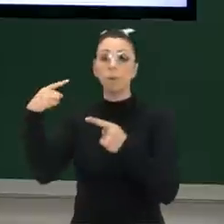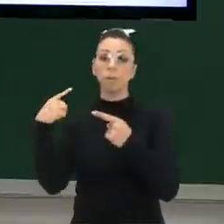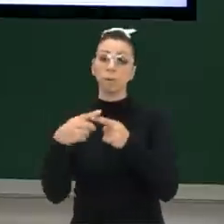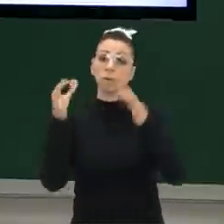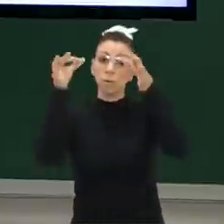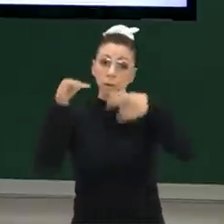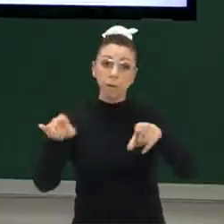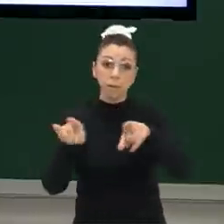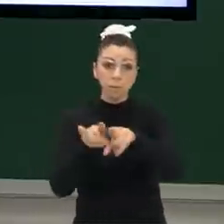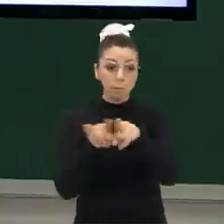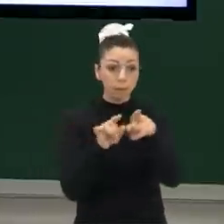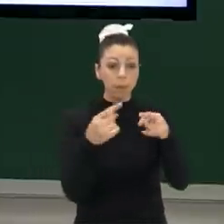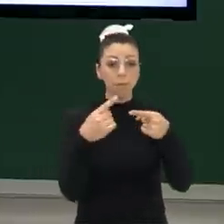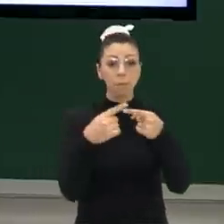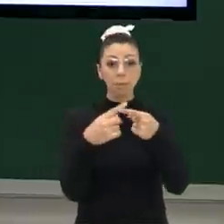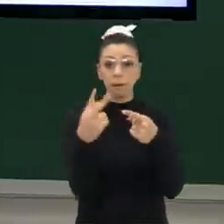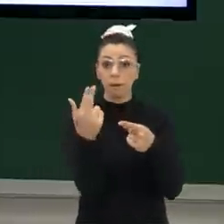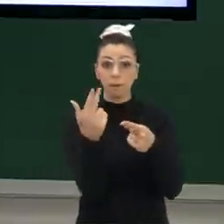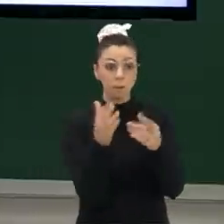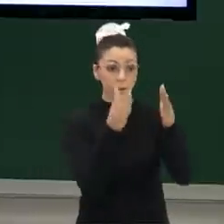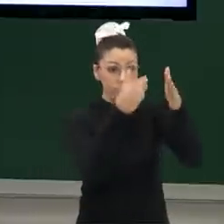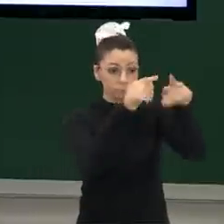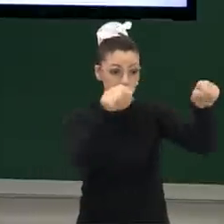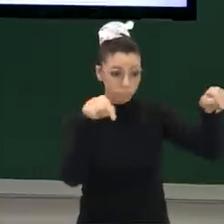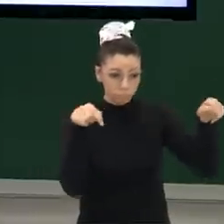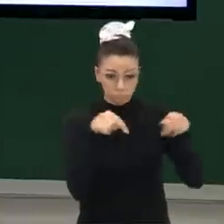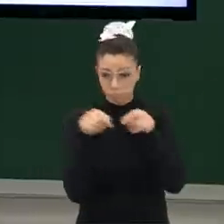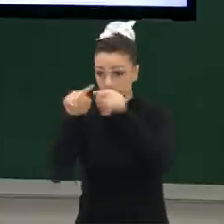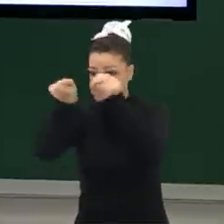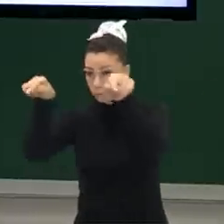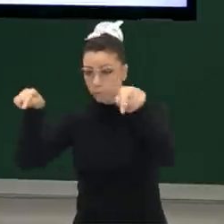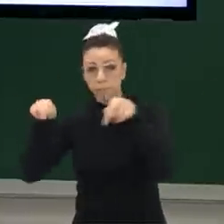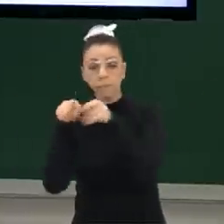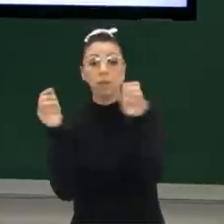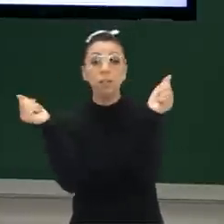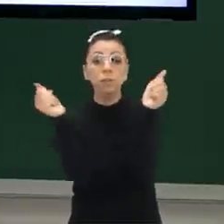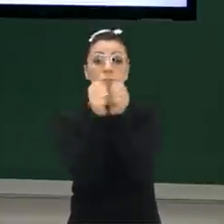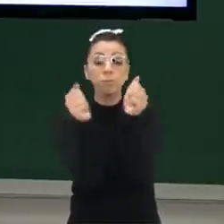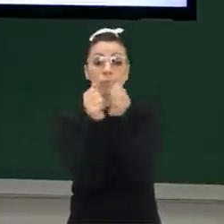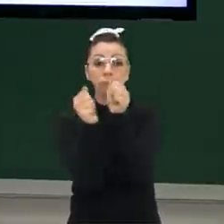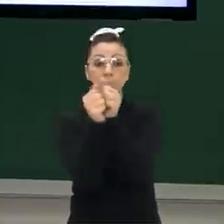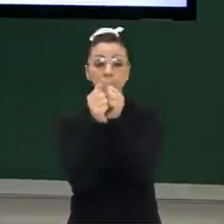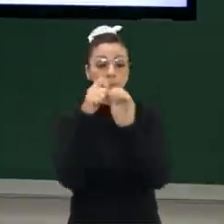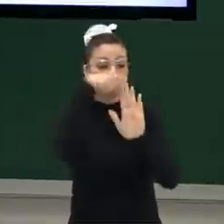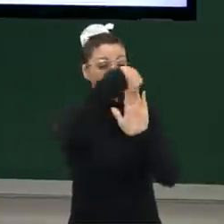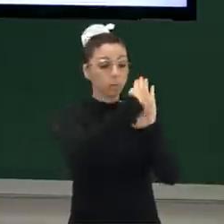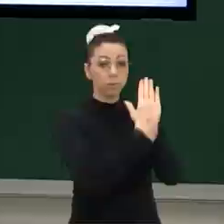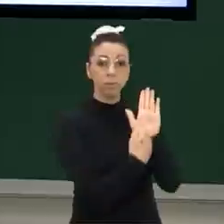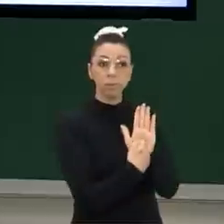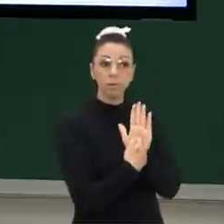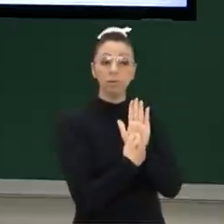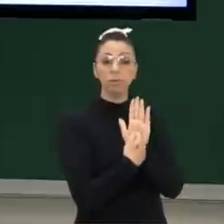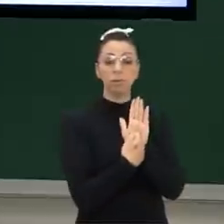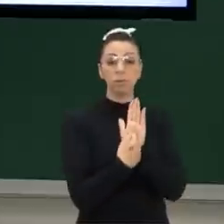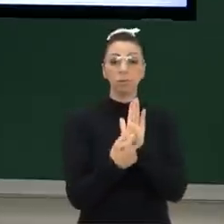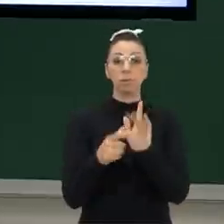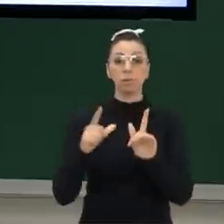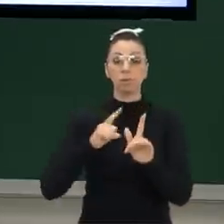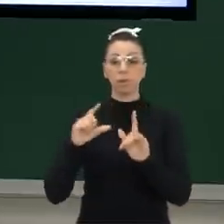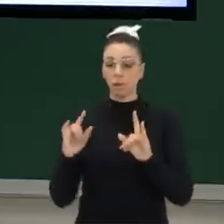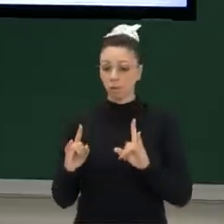no mesmo lugar. Lembra o primeiro texto da aula de hoje? Naquele apartamento que